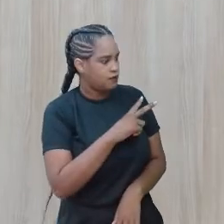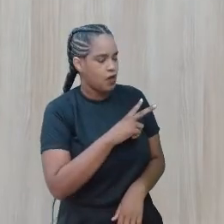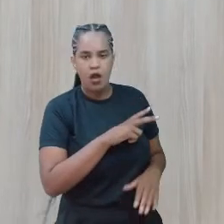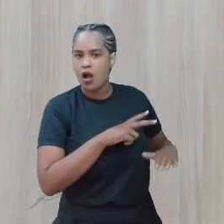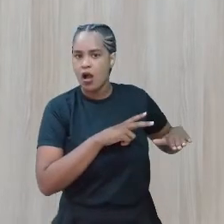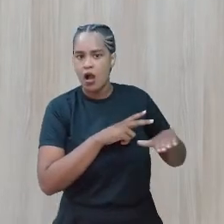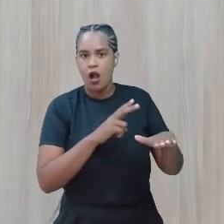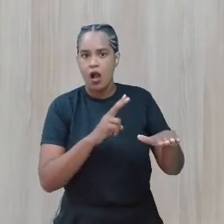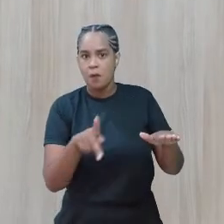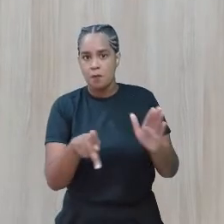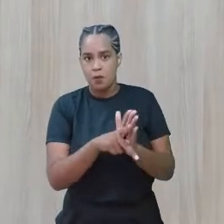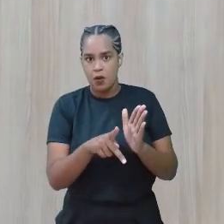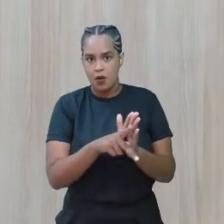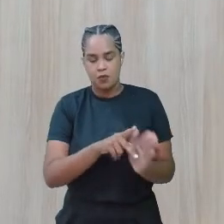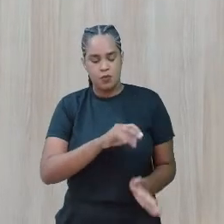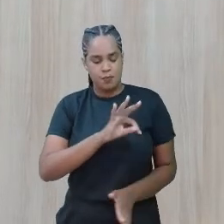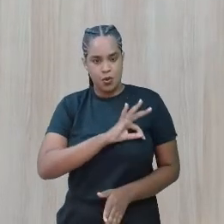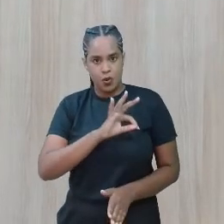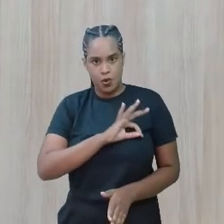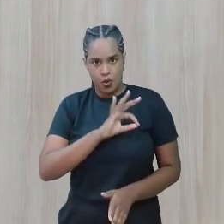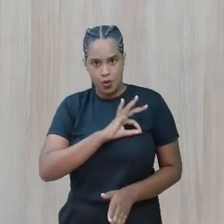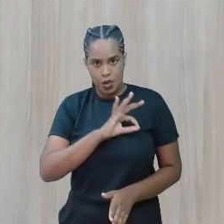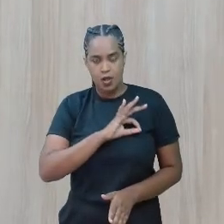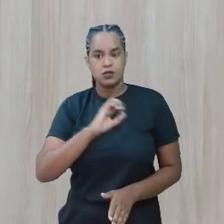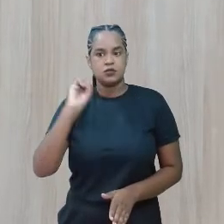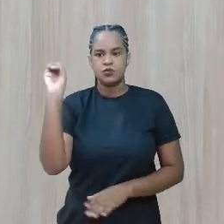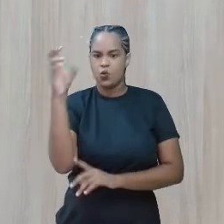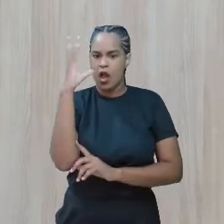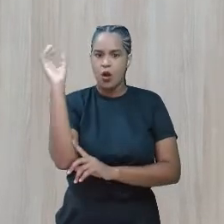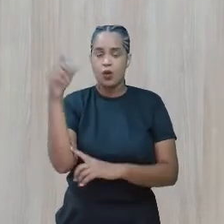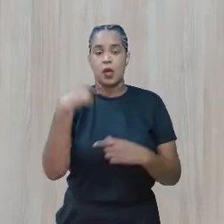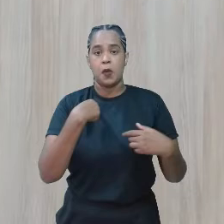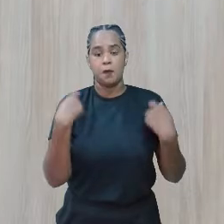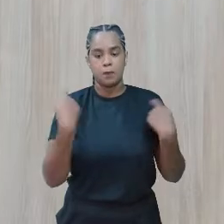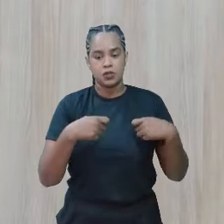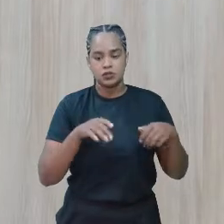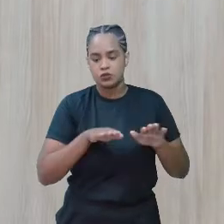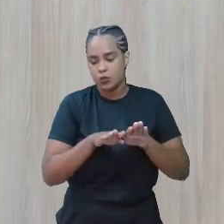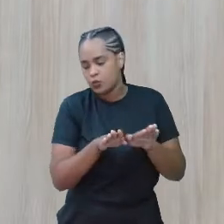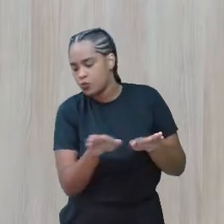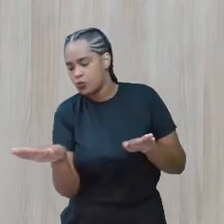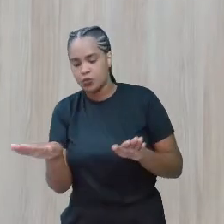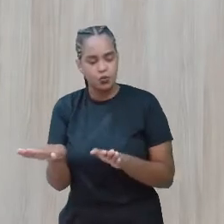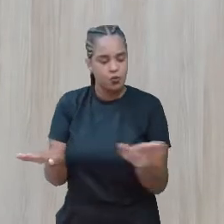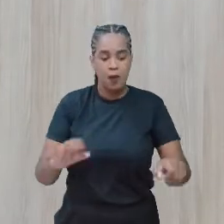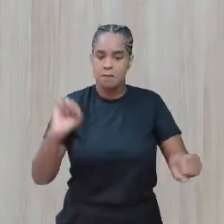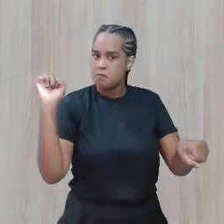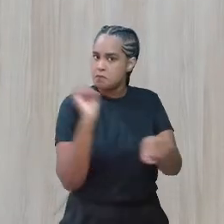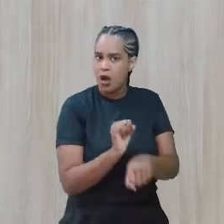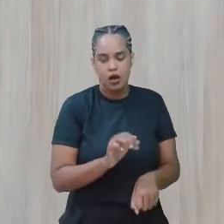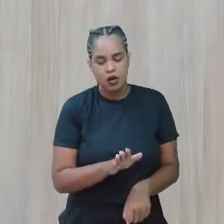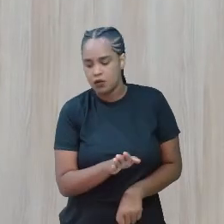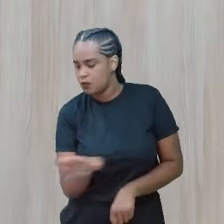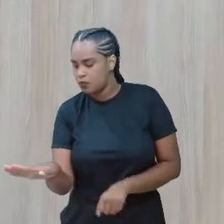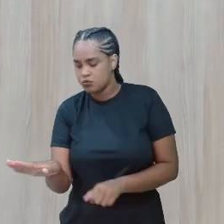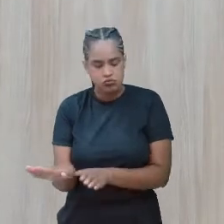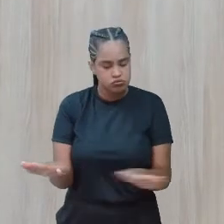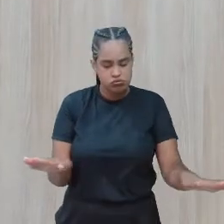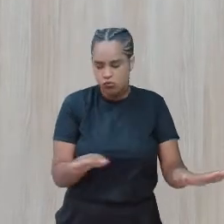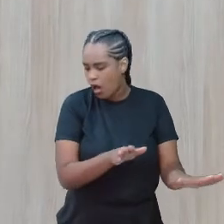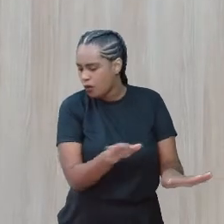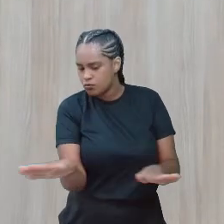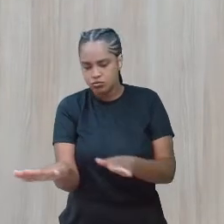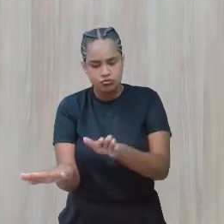né, vamos dizer assim, esse som, eu tenho que imediatamente puxar o carro, ligar